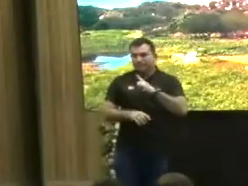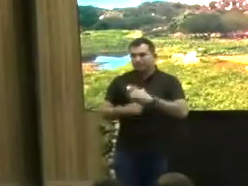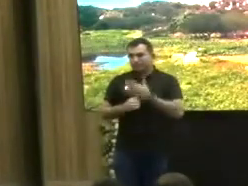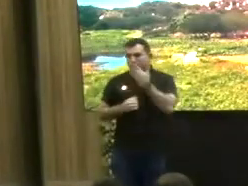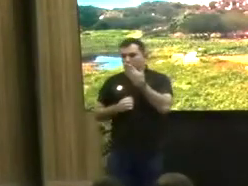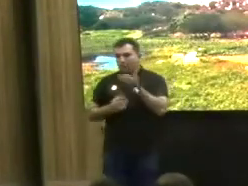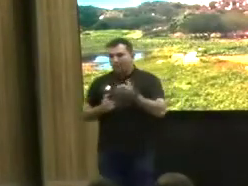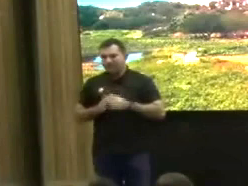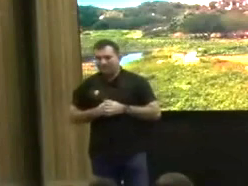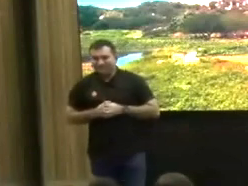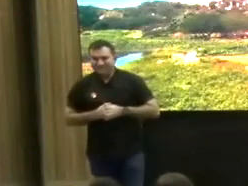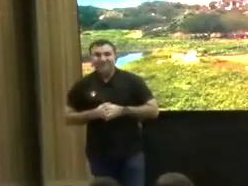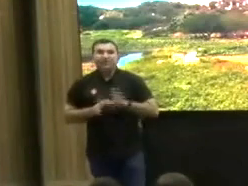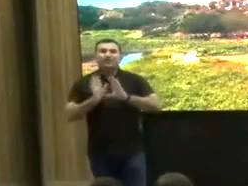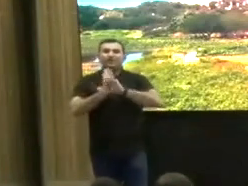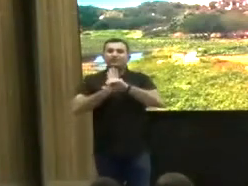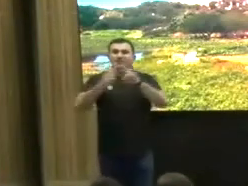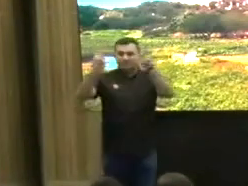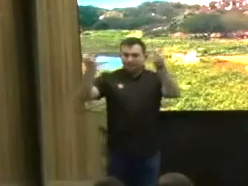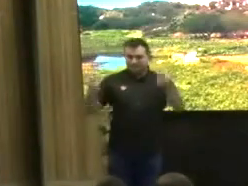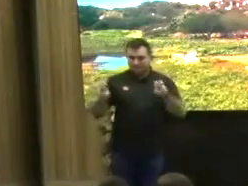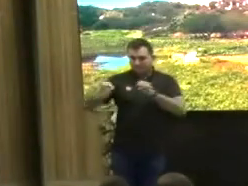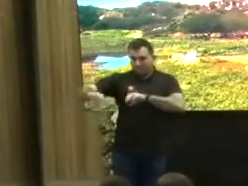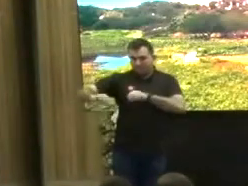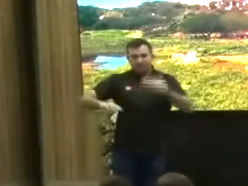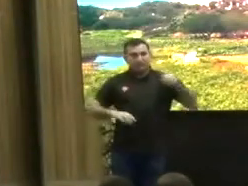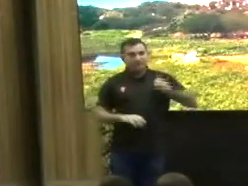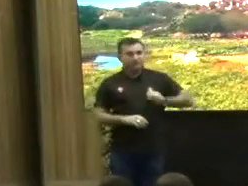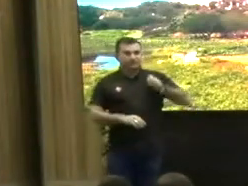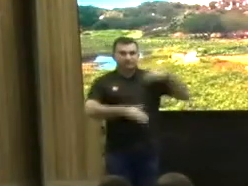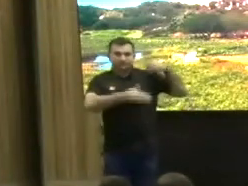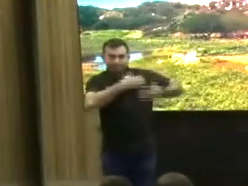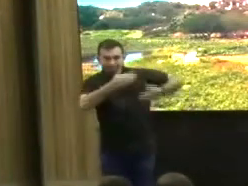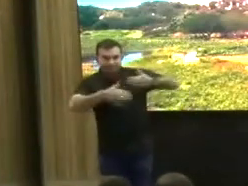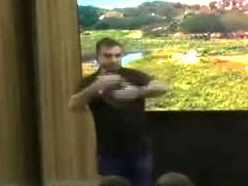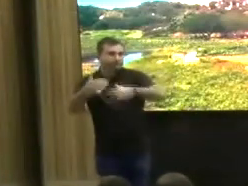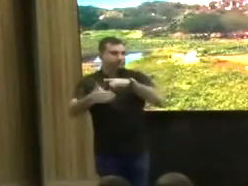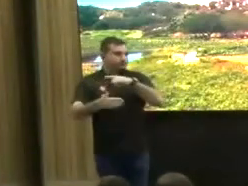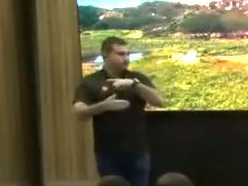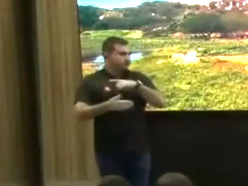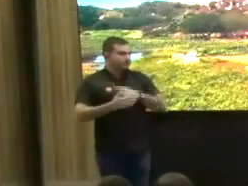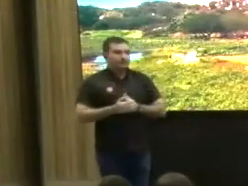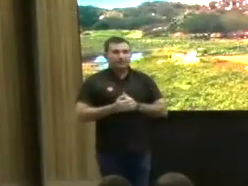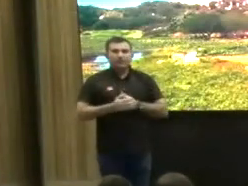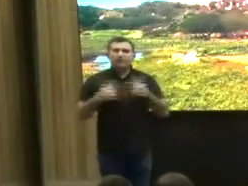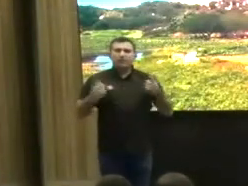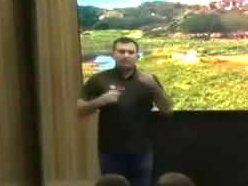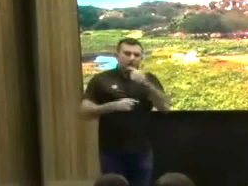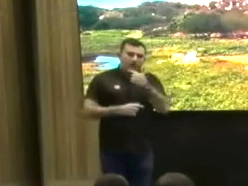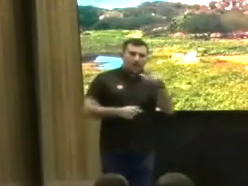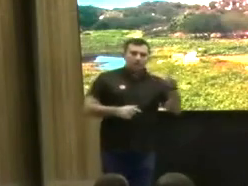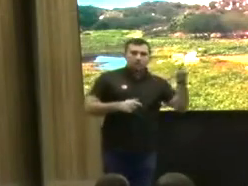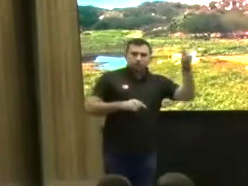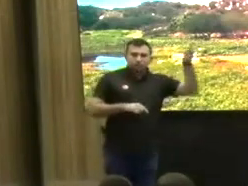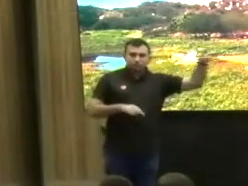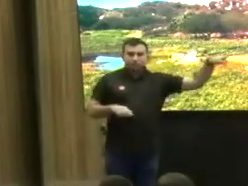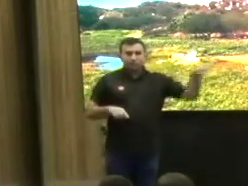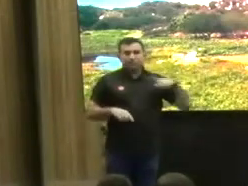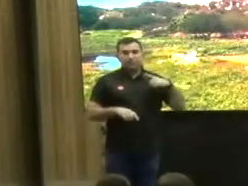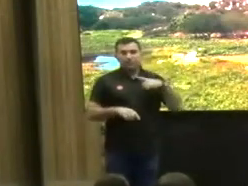O conceito de educação ao longo da vida, em inglês lifelong learning, não é um conceito novo,